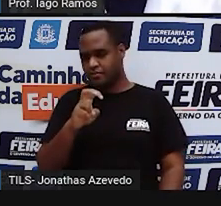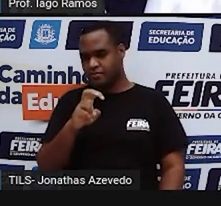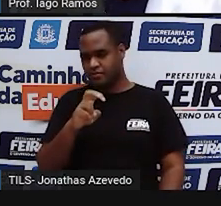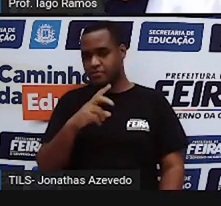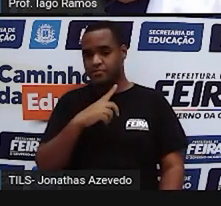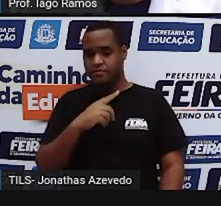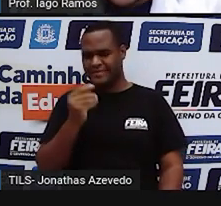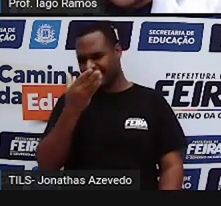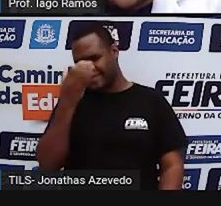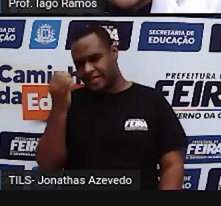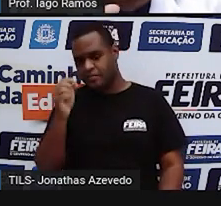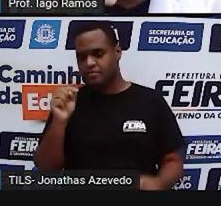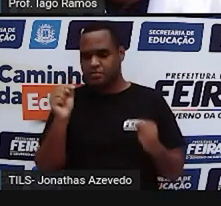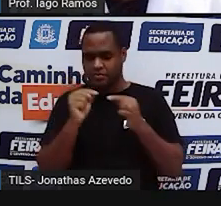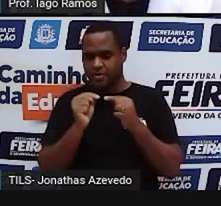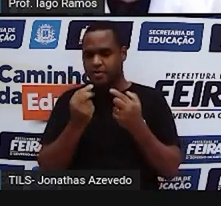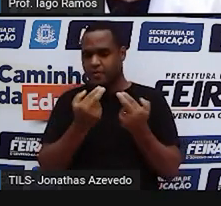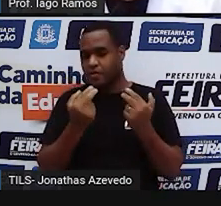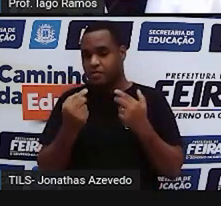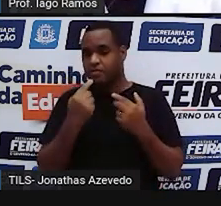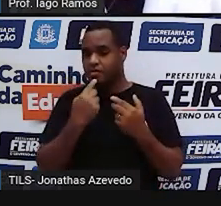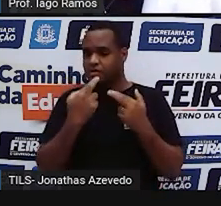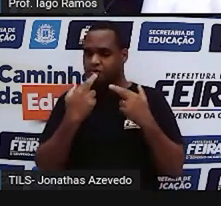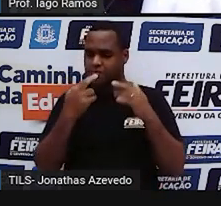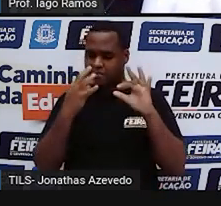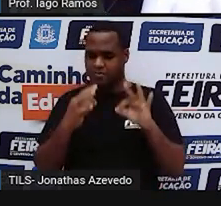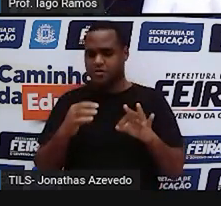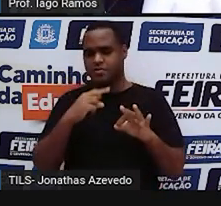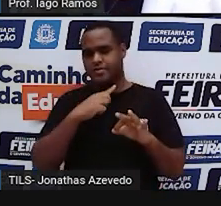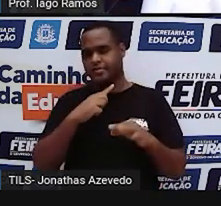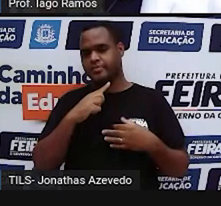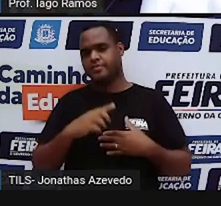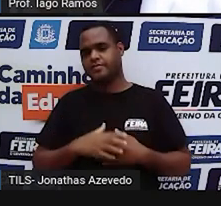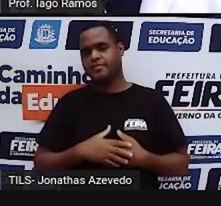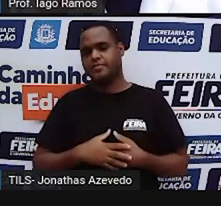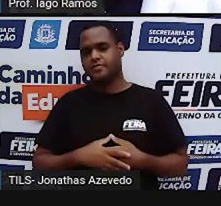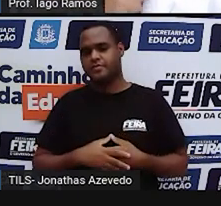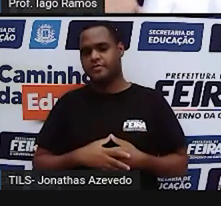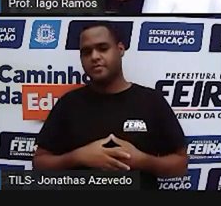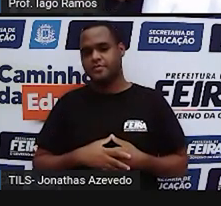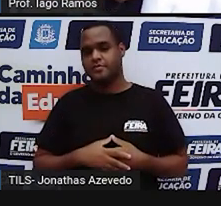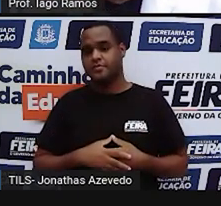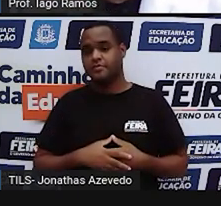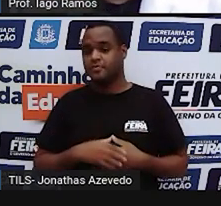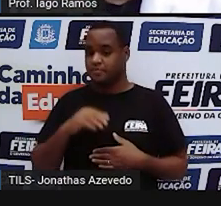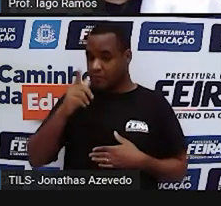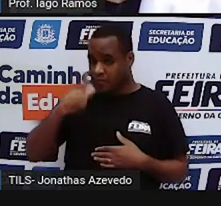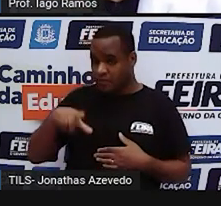esqueça de teclar o igual para sair o resultado tá bom repetindo